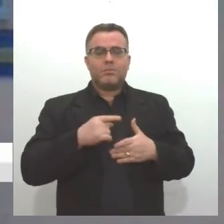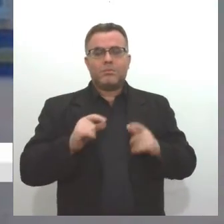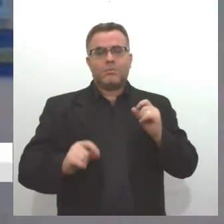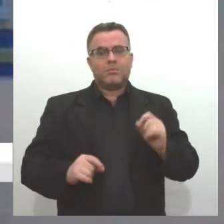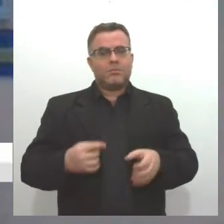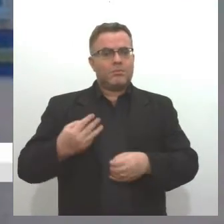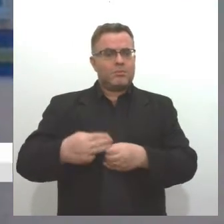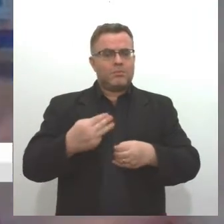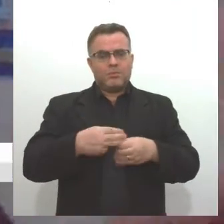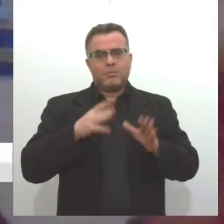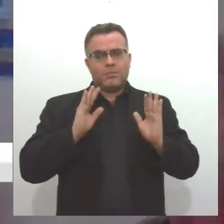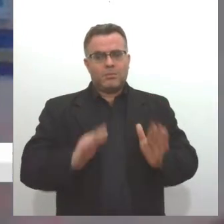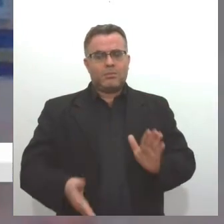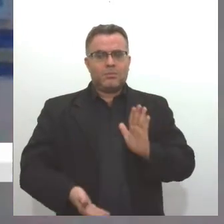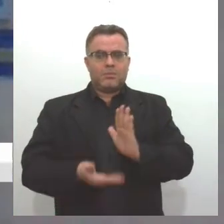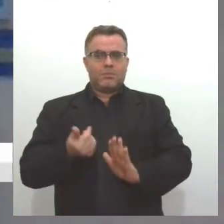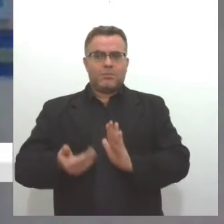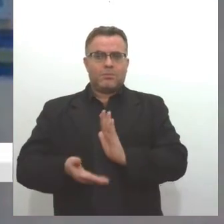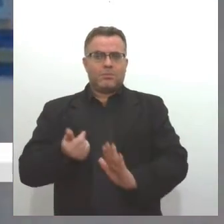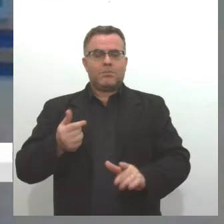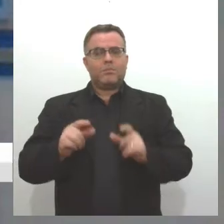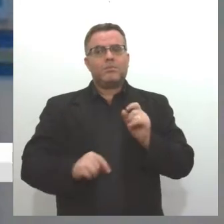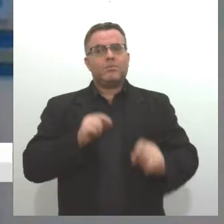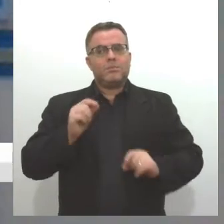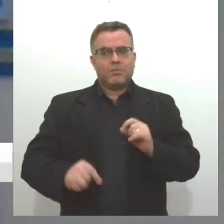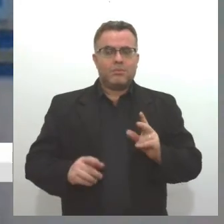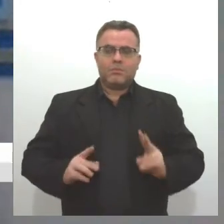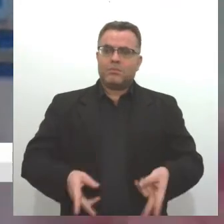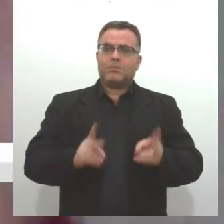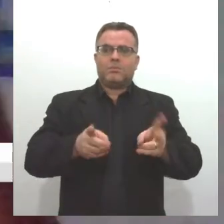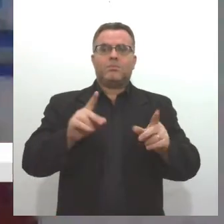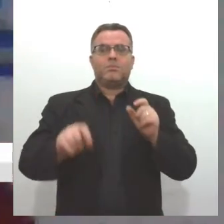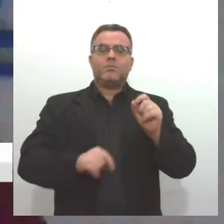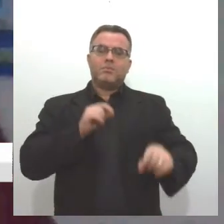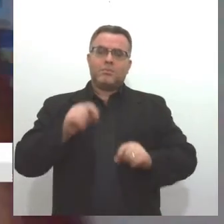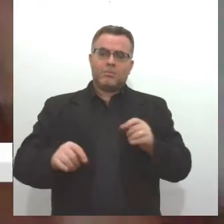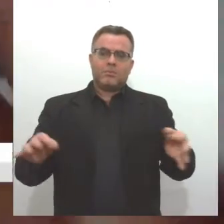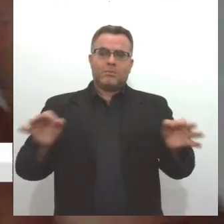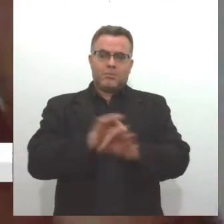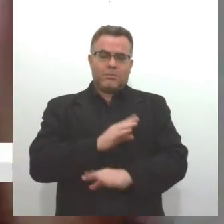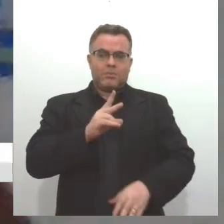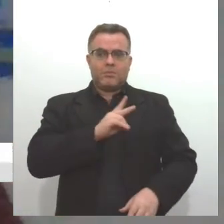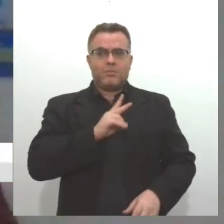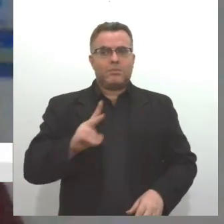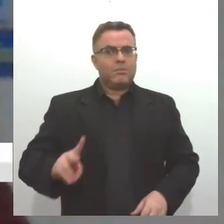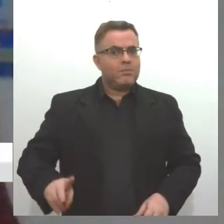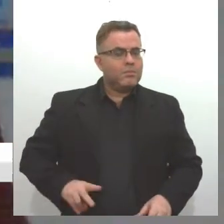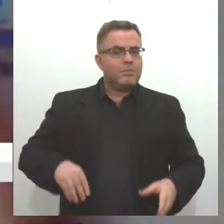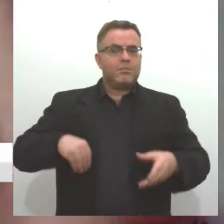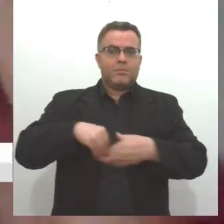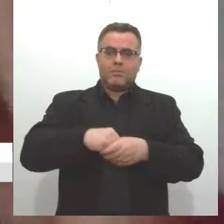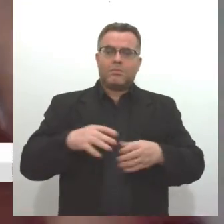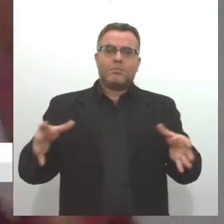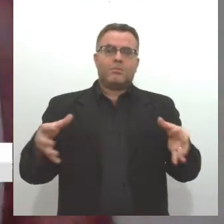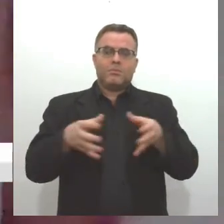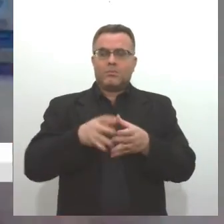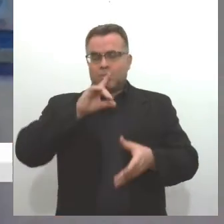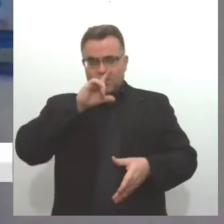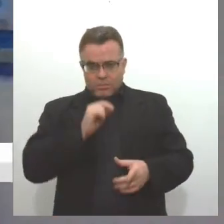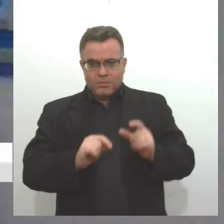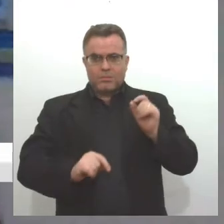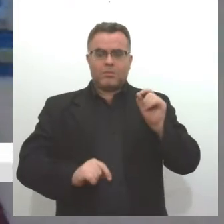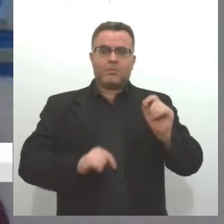município também escute, se exemple para exemplo estadual aqui momentâneo, que os vereadores, alô, de Aracaju, peguem aí